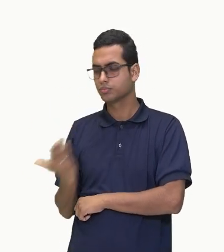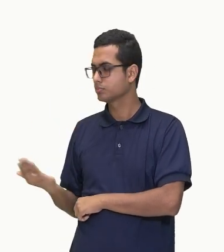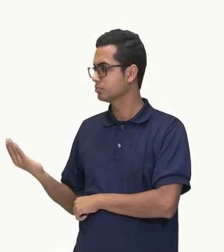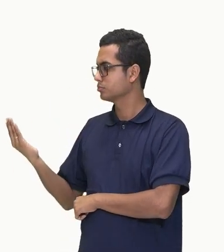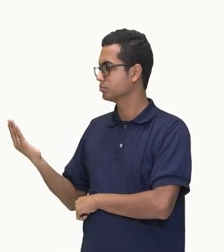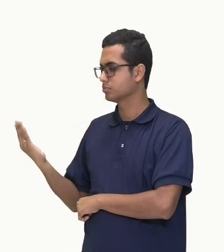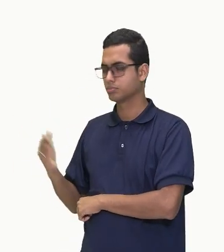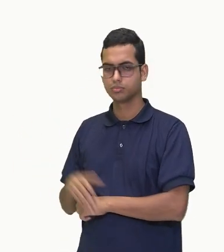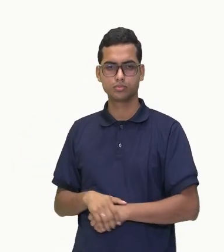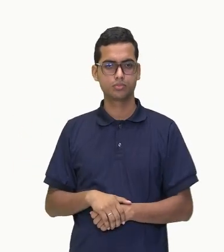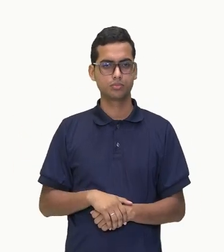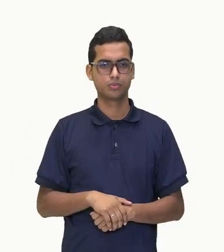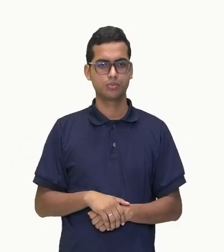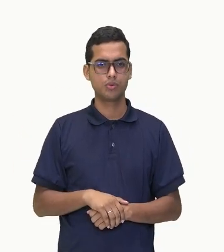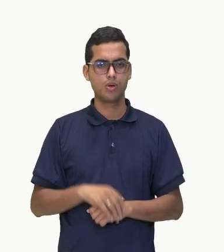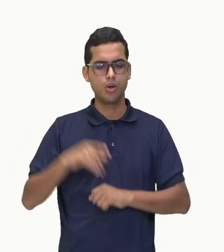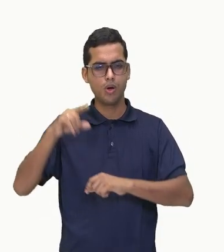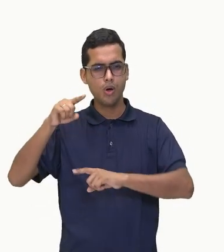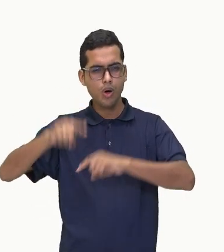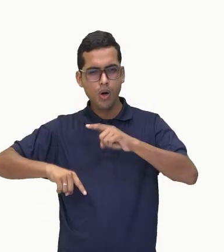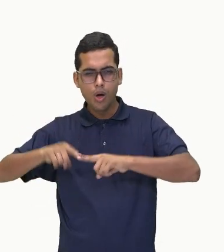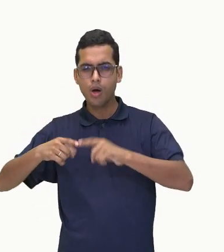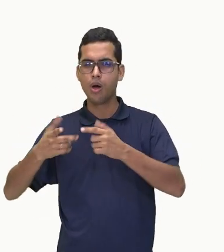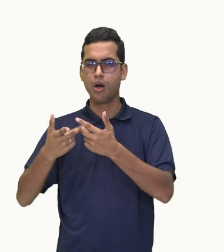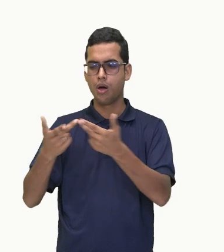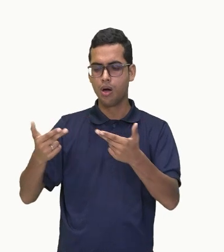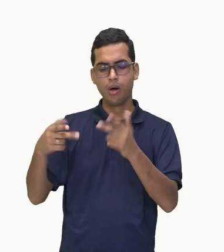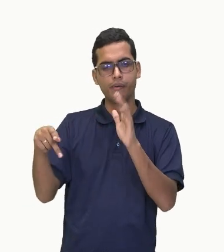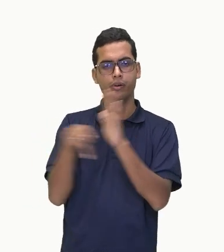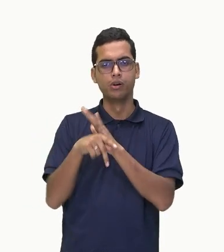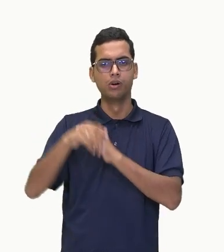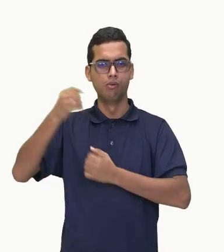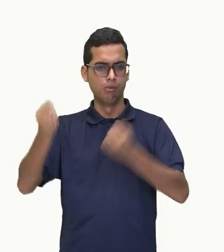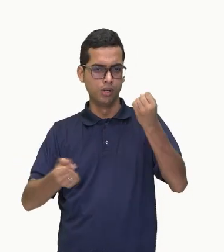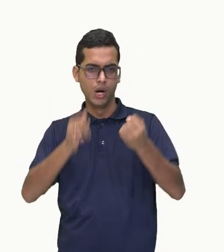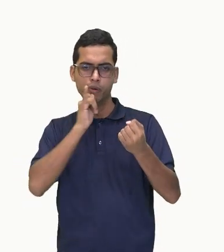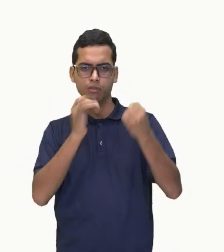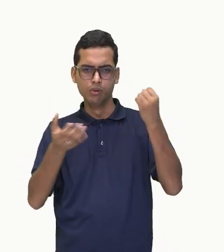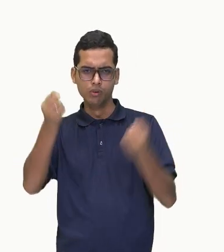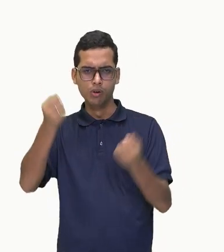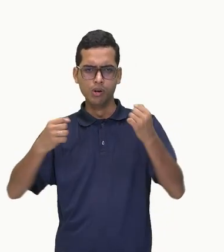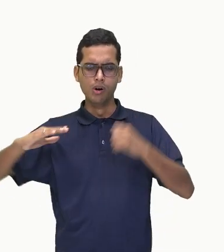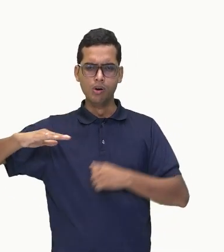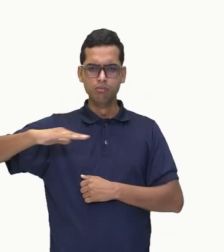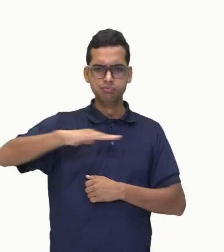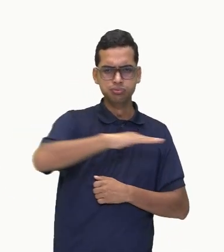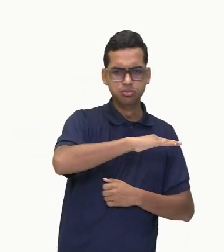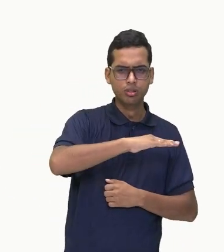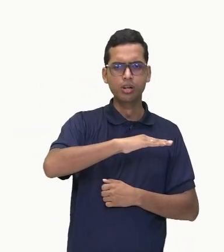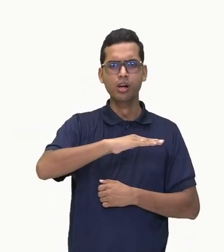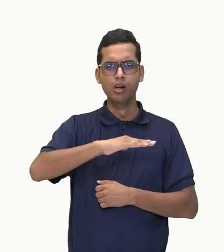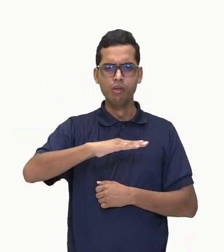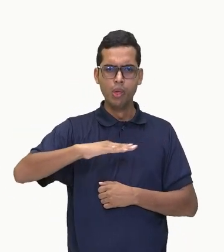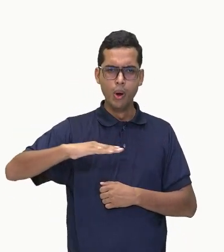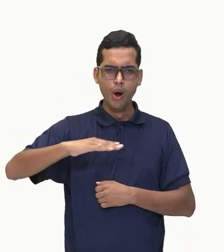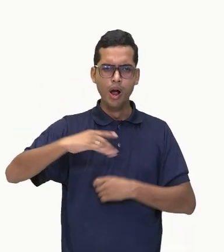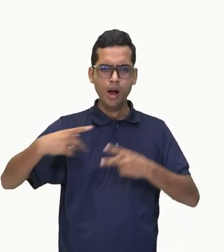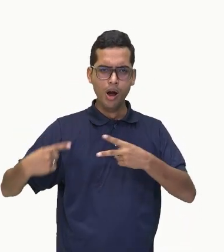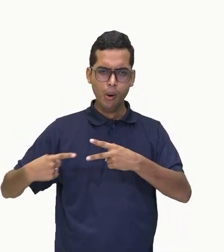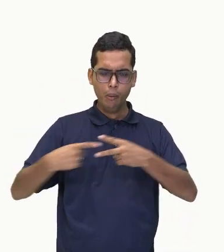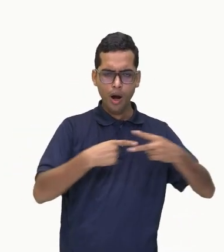se o móvel se desloca no mesmo sentido da orientação